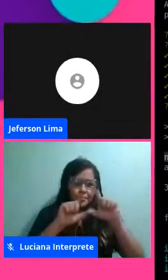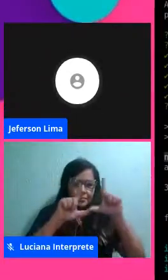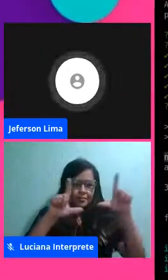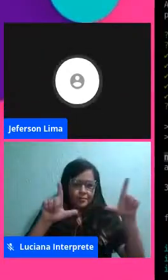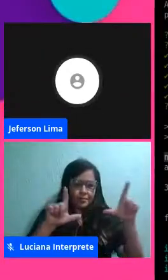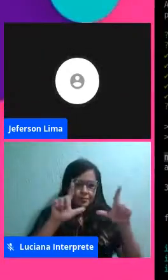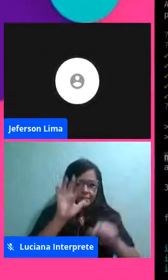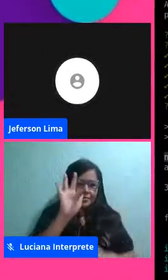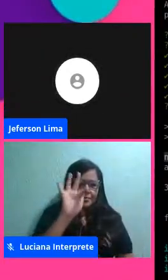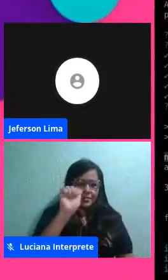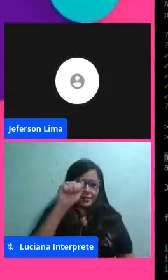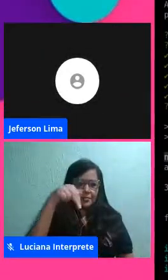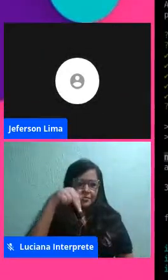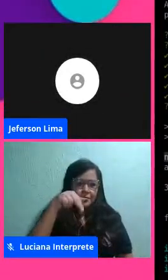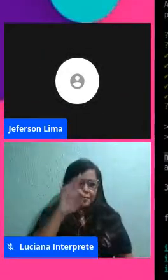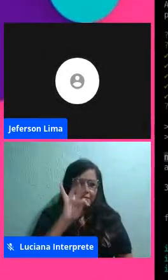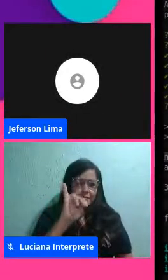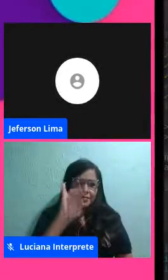Tanto faz.